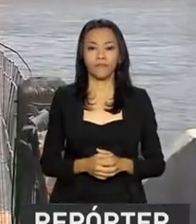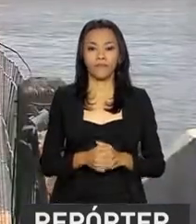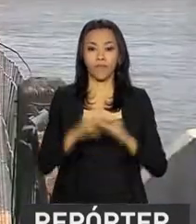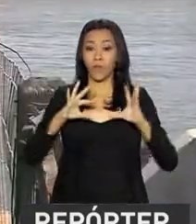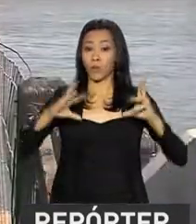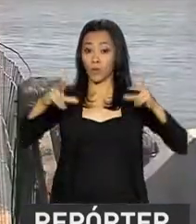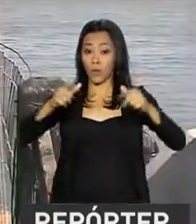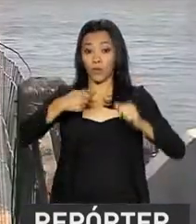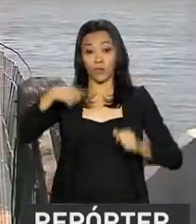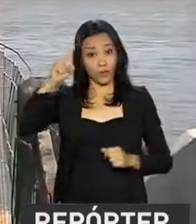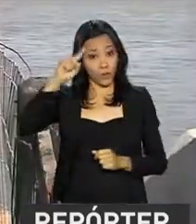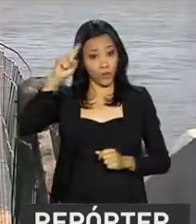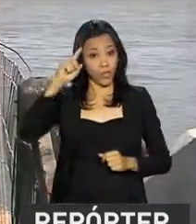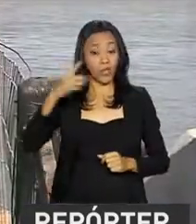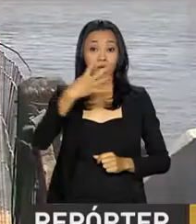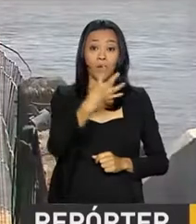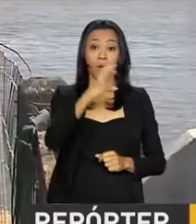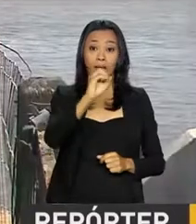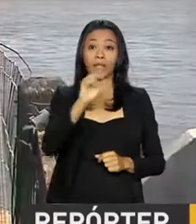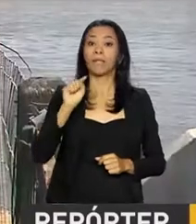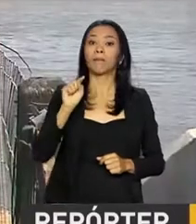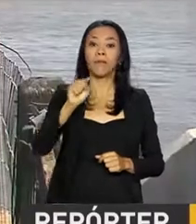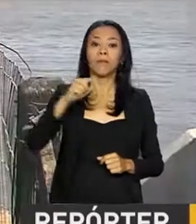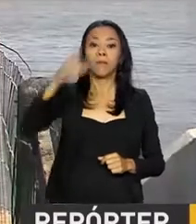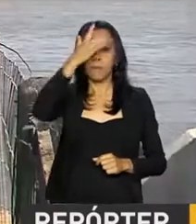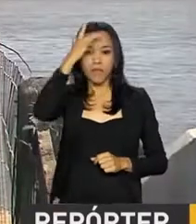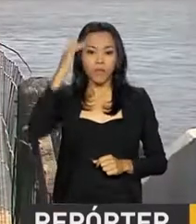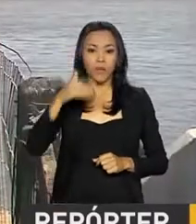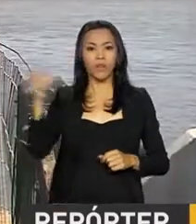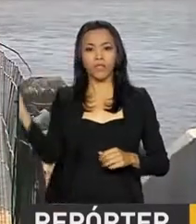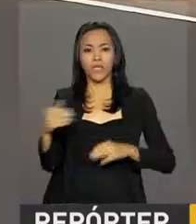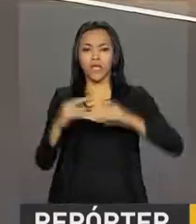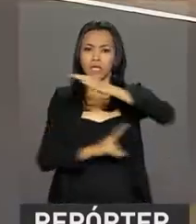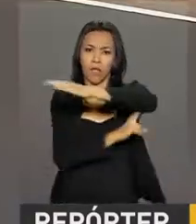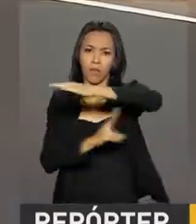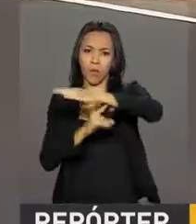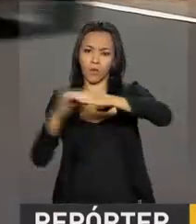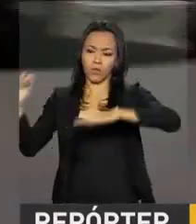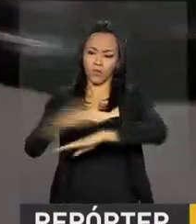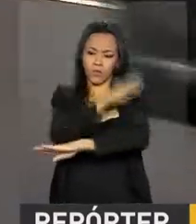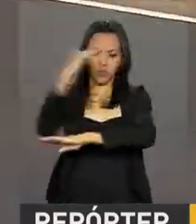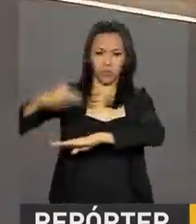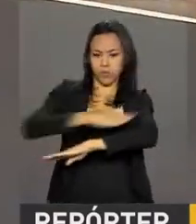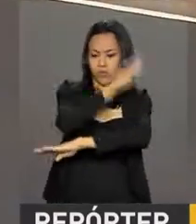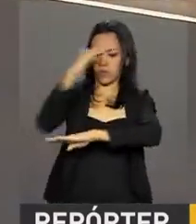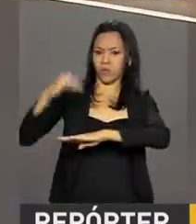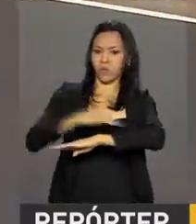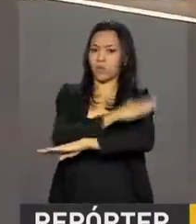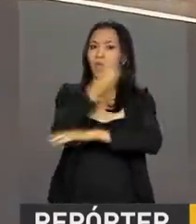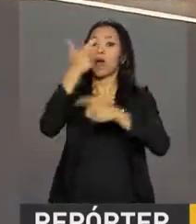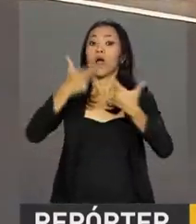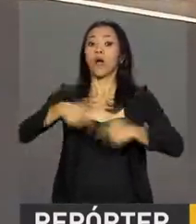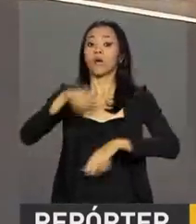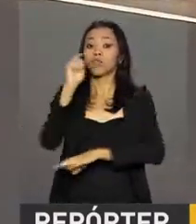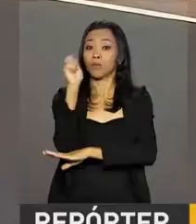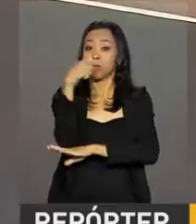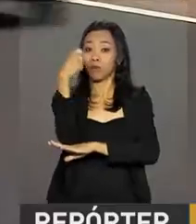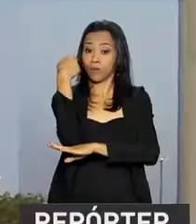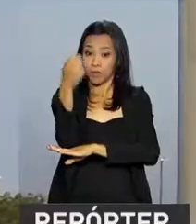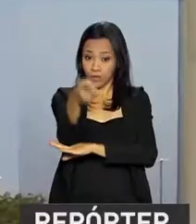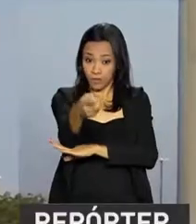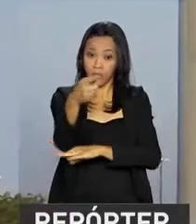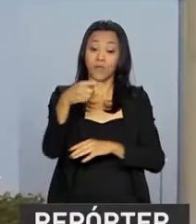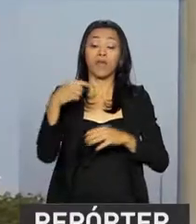Todos os dias, cerca de 40 mil pessoas atravessam o Rio Guaíba, na região metropolitana de Porto Alegre, Rio Grande do